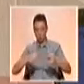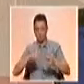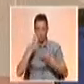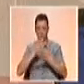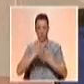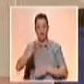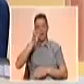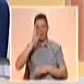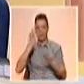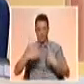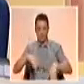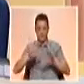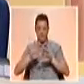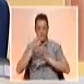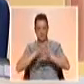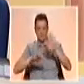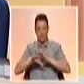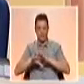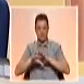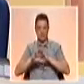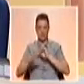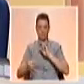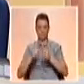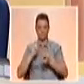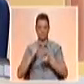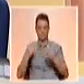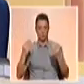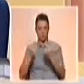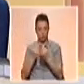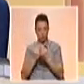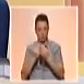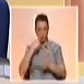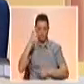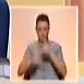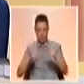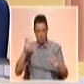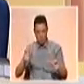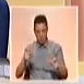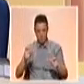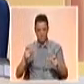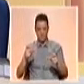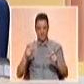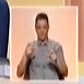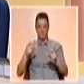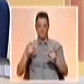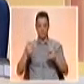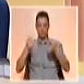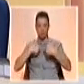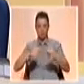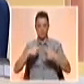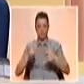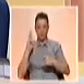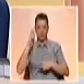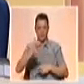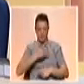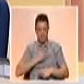Mas fazem sessões junto às pessoas? É quando os consumidores se dirigem à DECO até